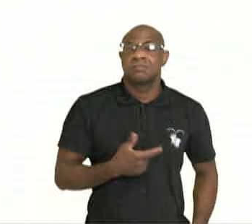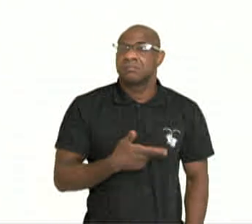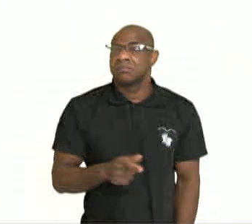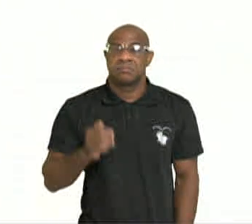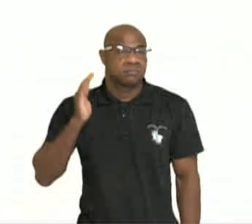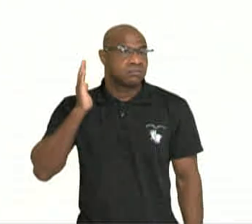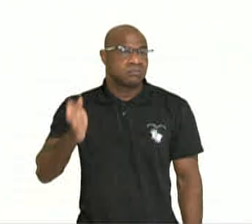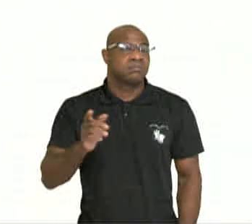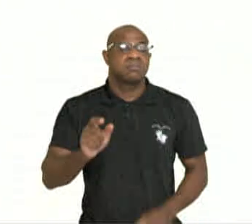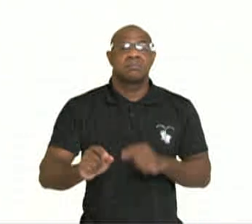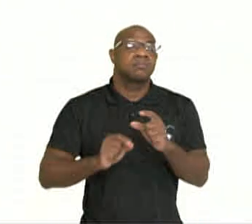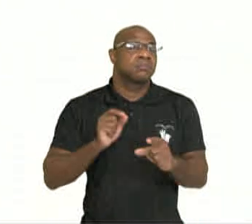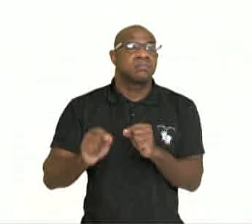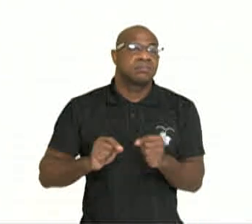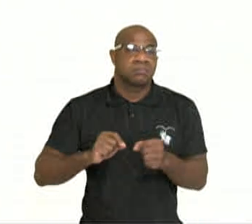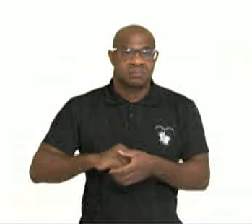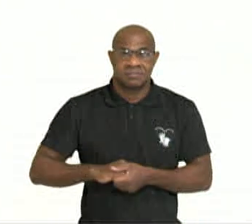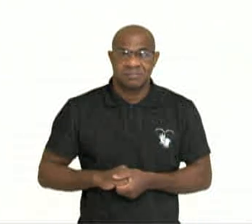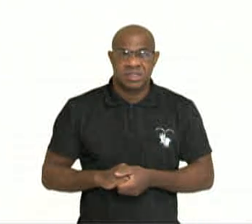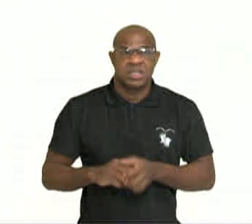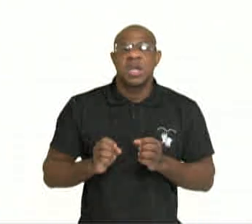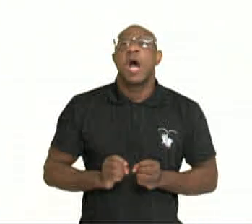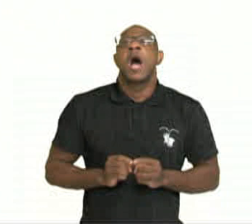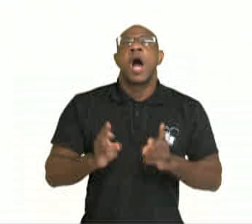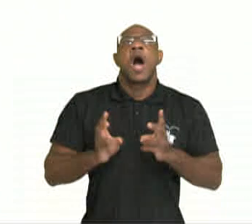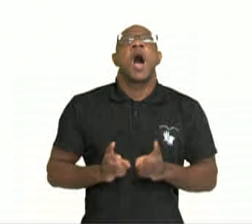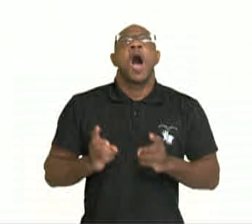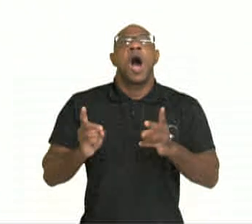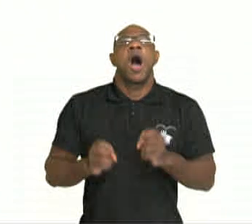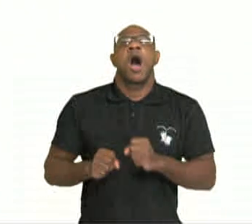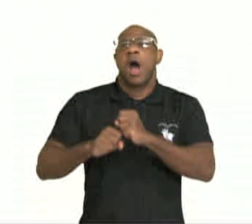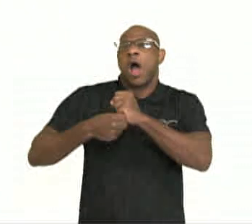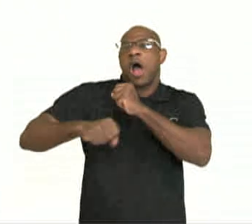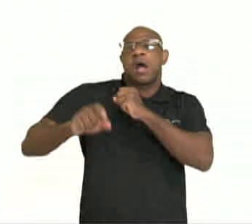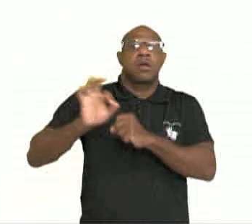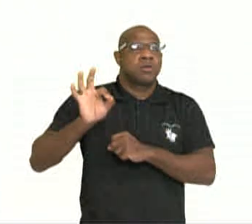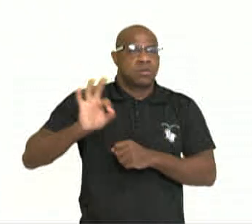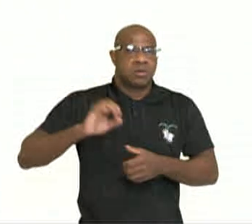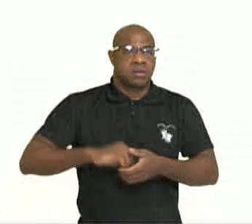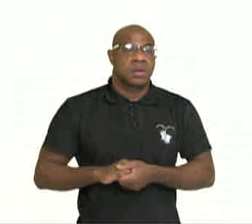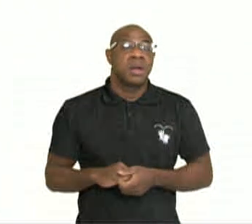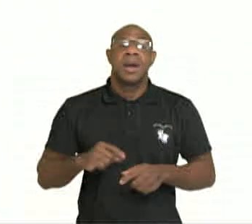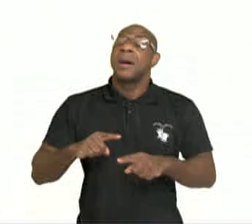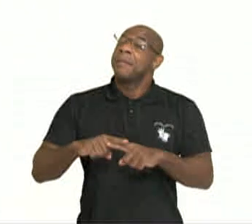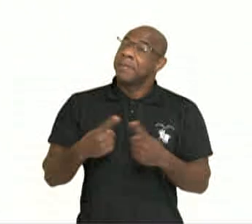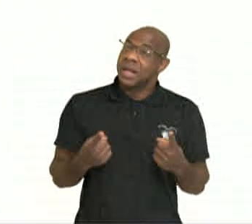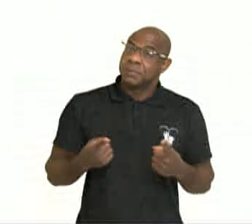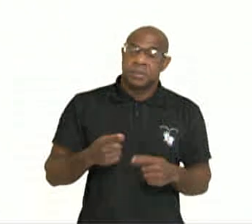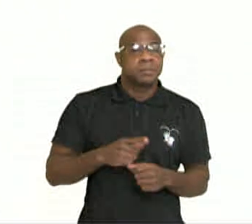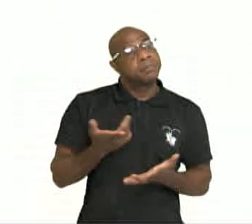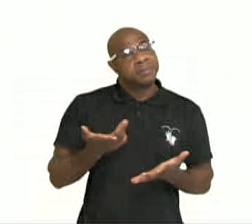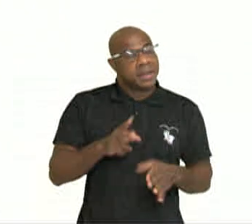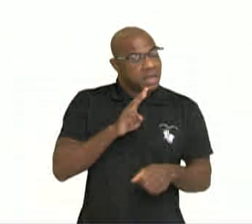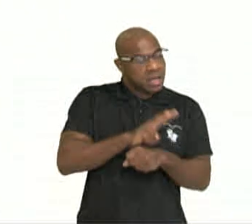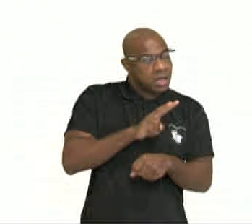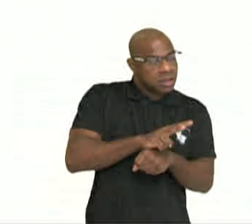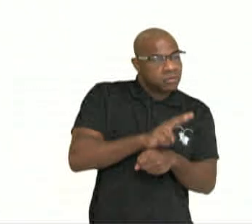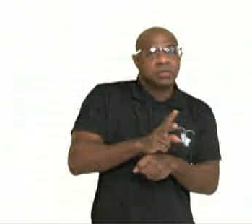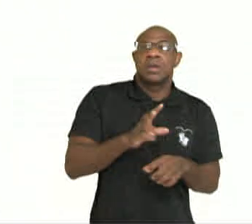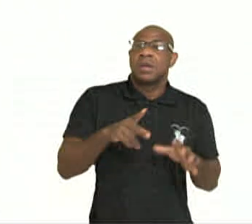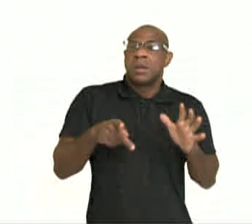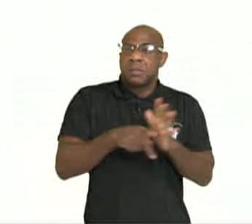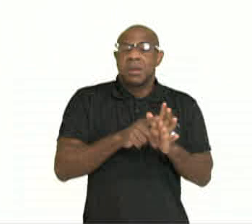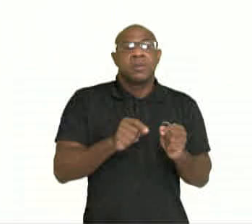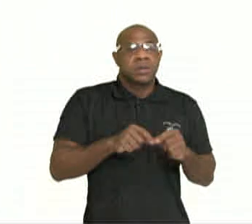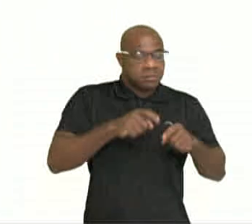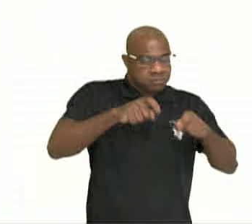suas mercadorias ao mercado externo, mas sim para o atendimento imediato da sua